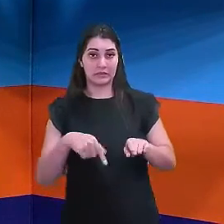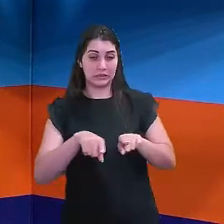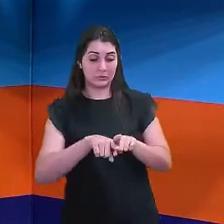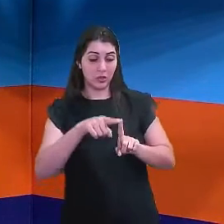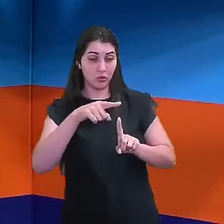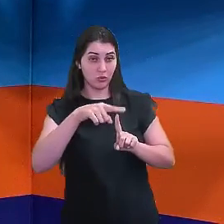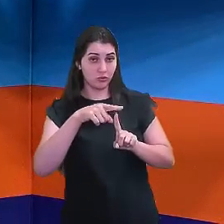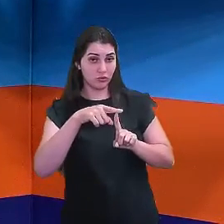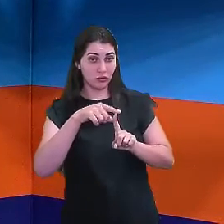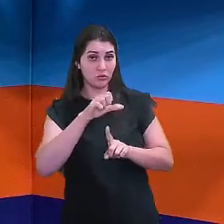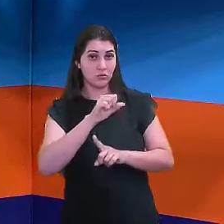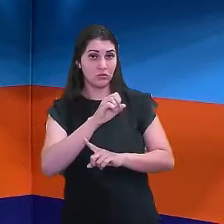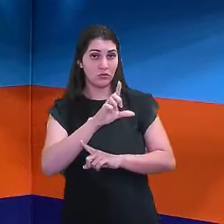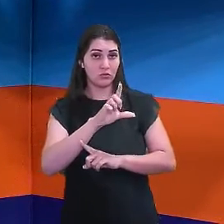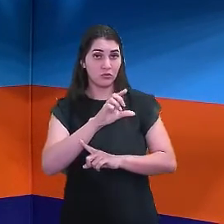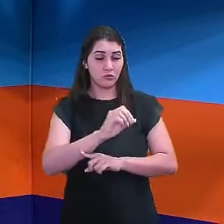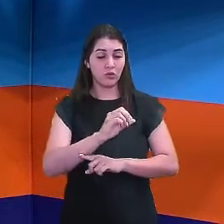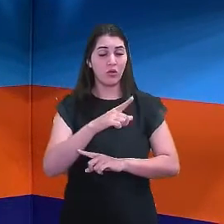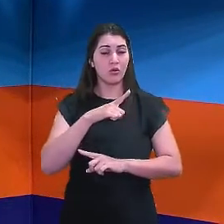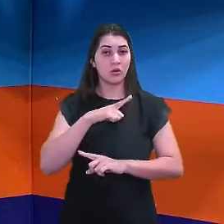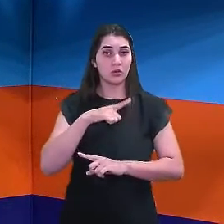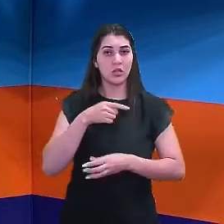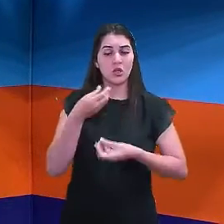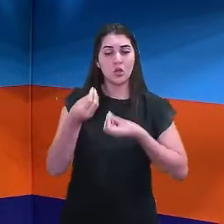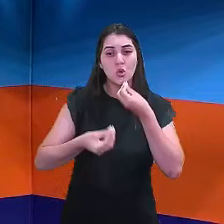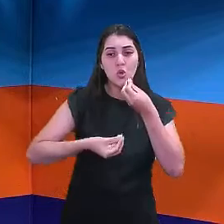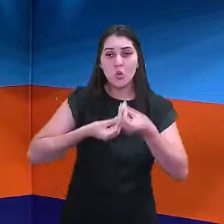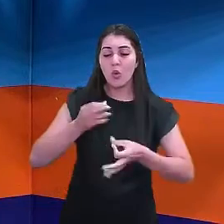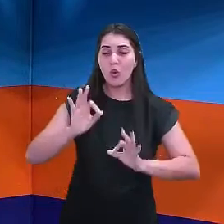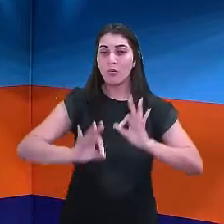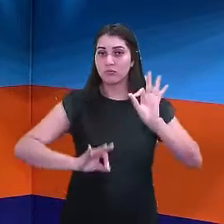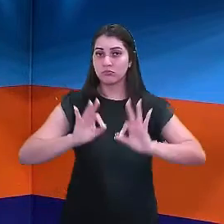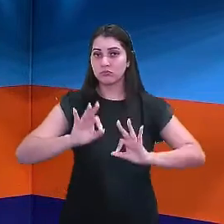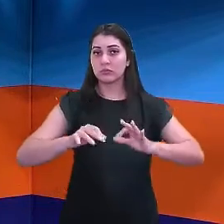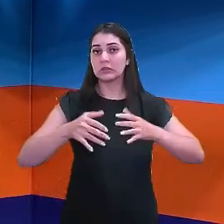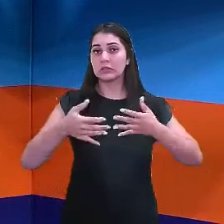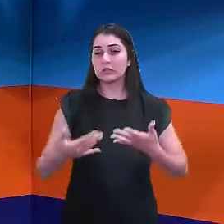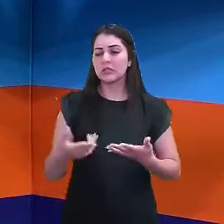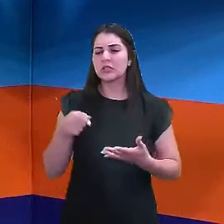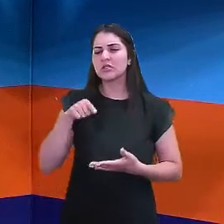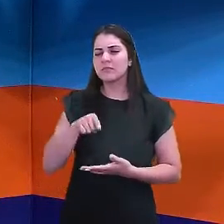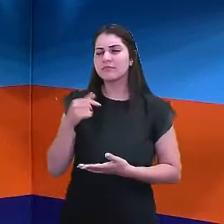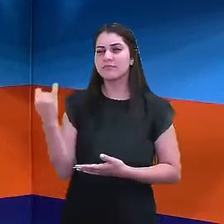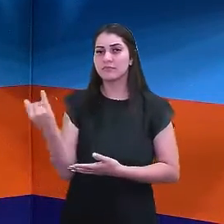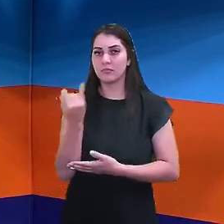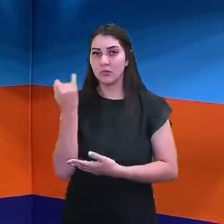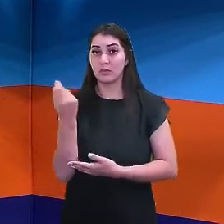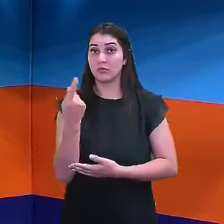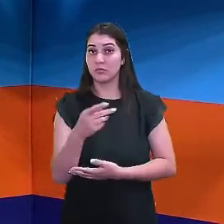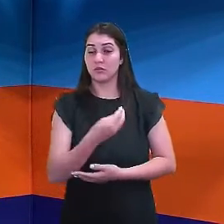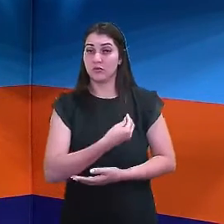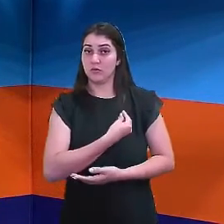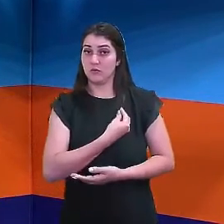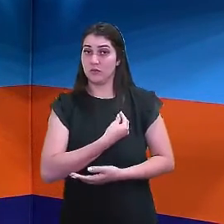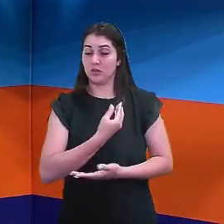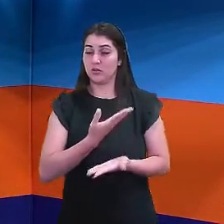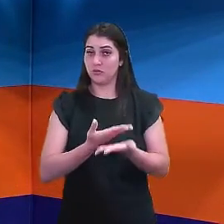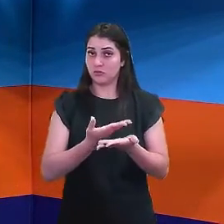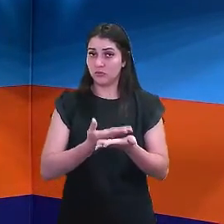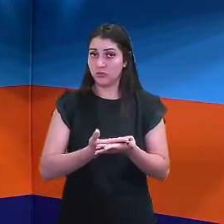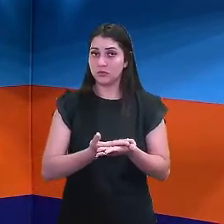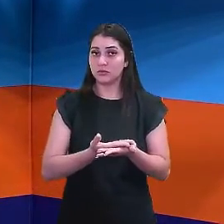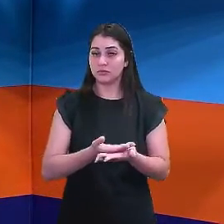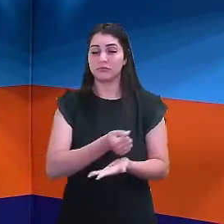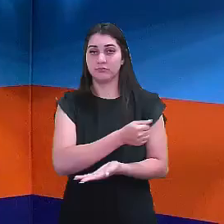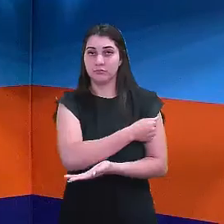tipos de solo que existe, como ele é composto. Então, isso é muito importante para a sua vida de estudante, para